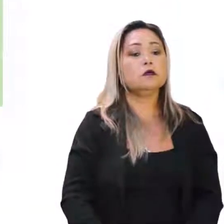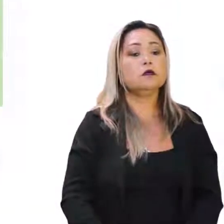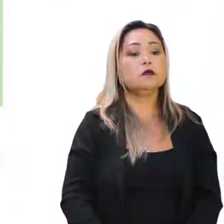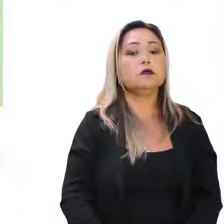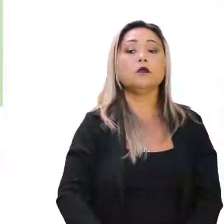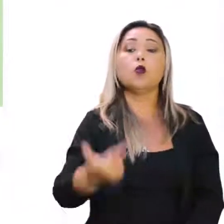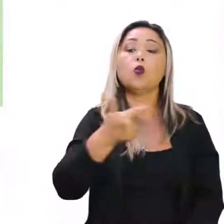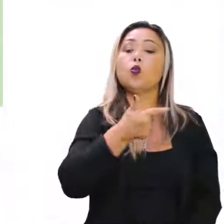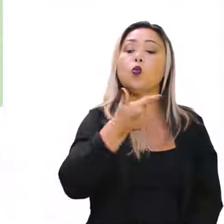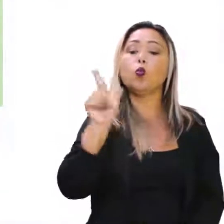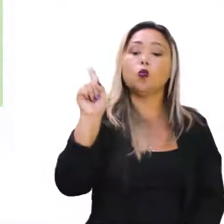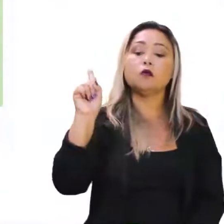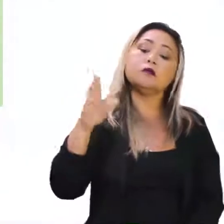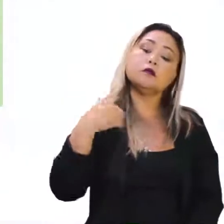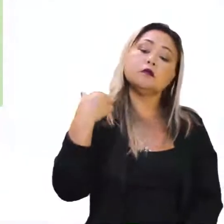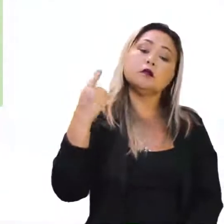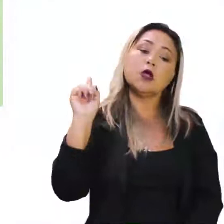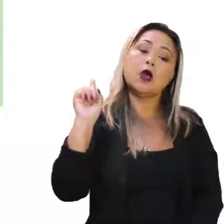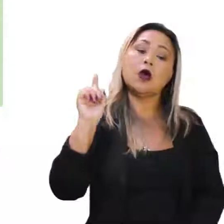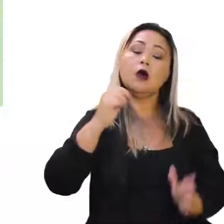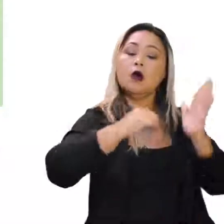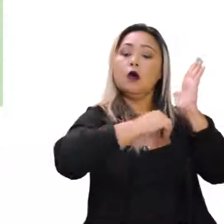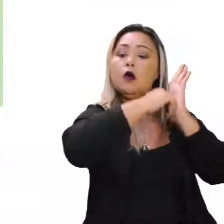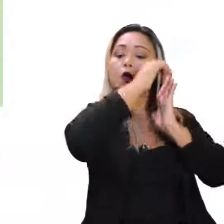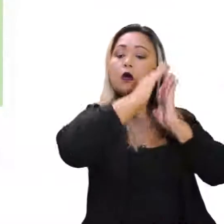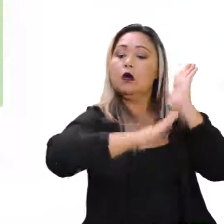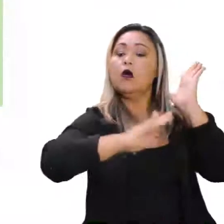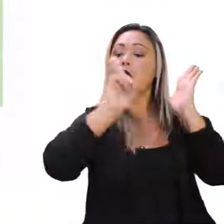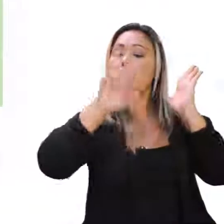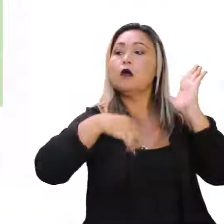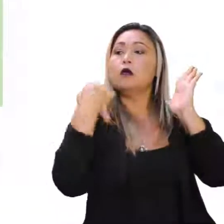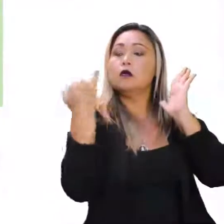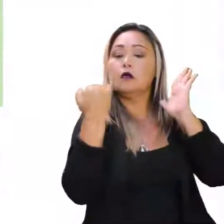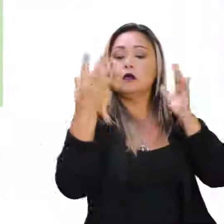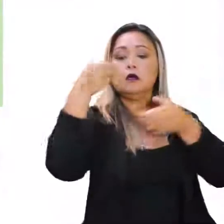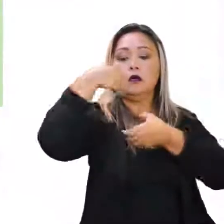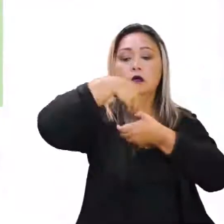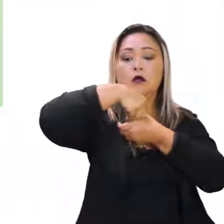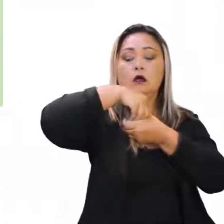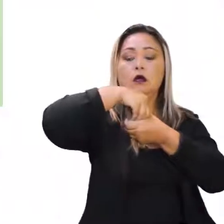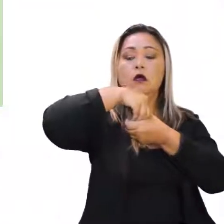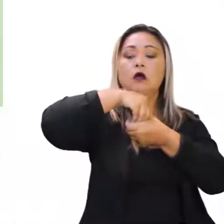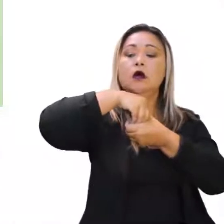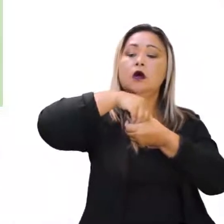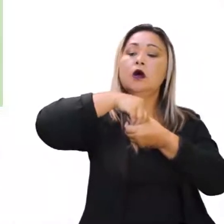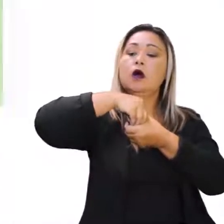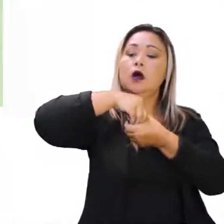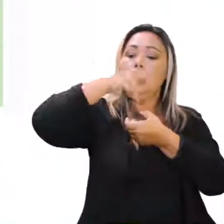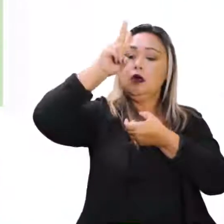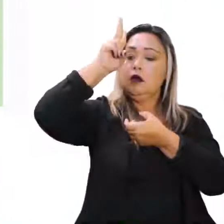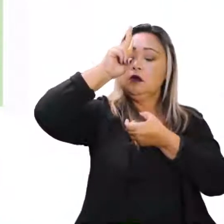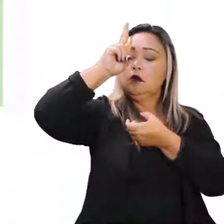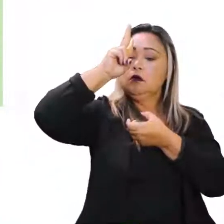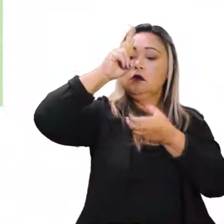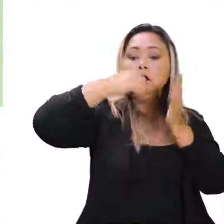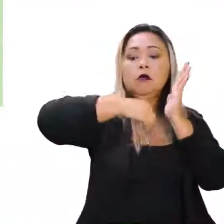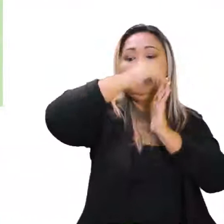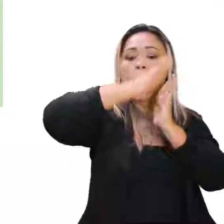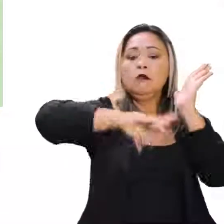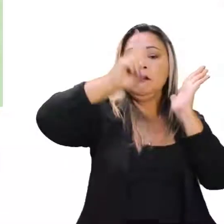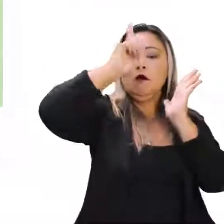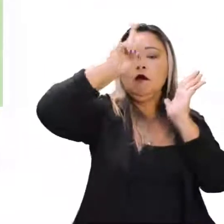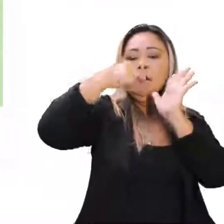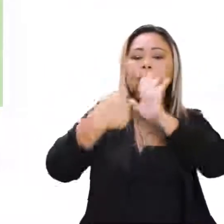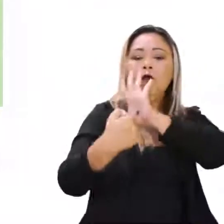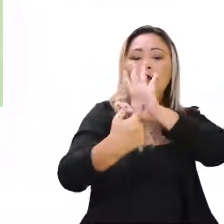Aqui uma outra obra muito importante também, uma obra que faz parte da pintura histórica, né, professor? Porque está retratando